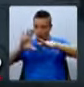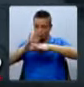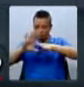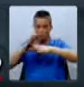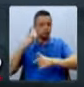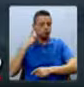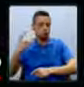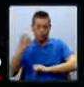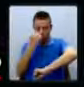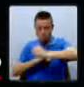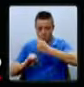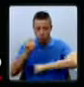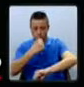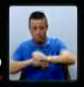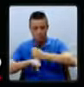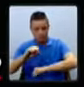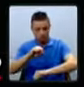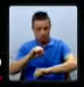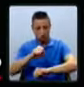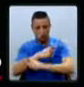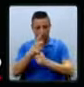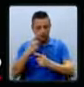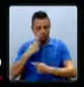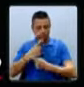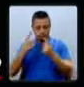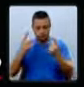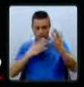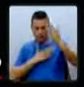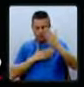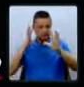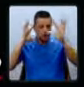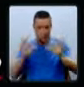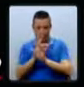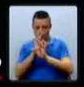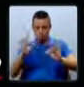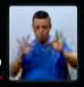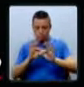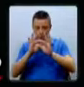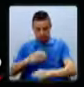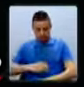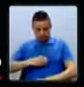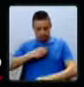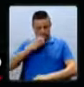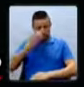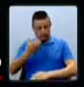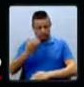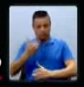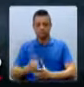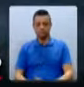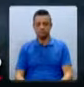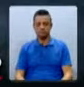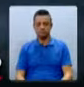movimento, o que se procura aqui é dar a entender, ainda que no abstrato da dança e da música, a sensação de nostalgia.